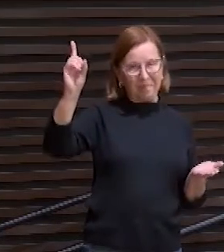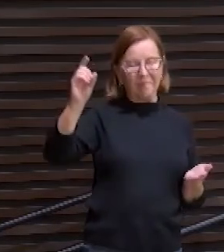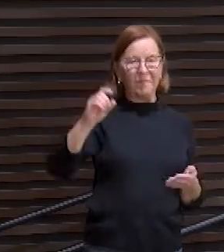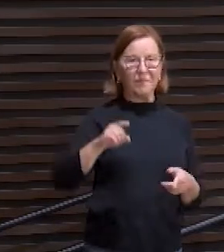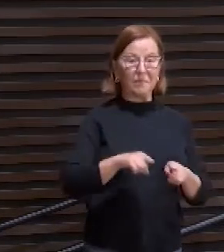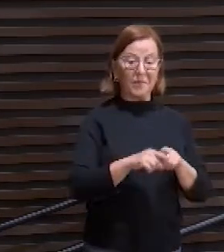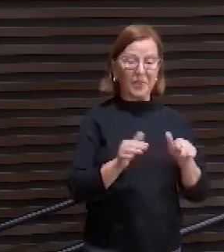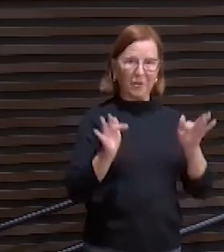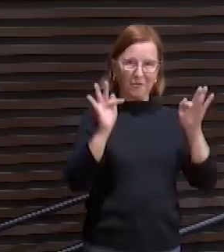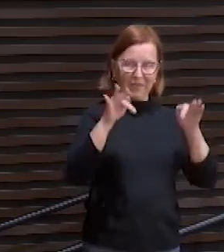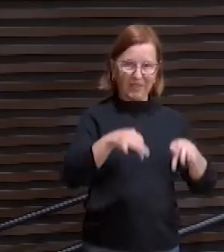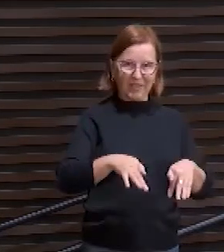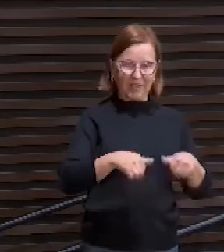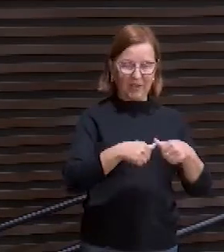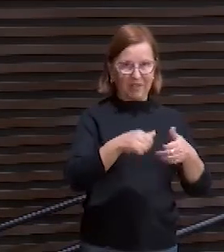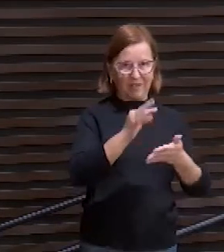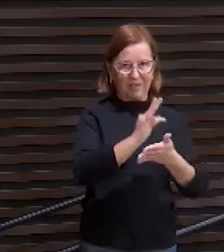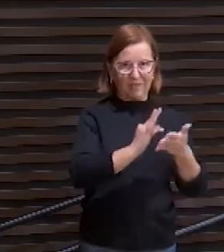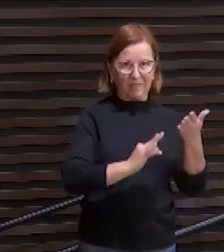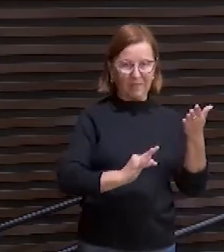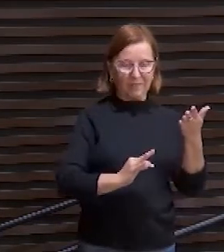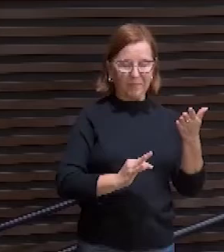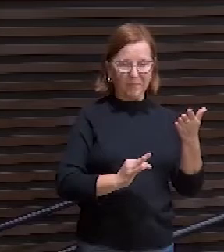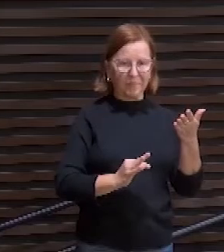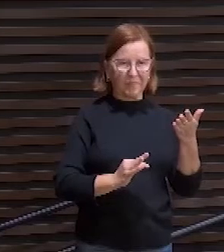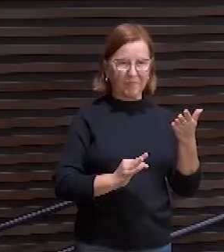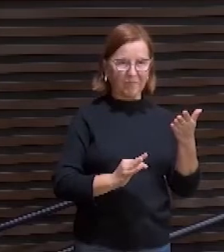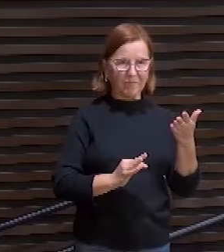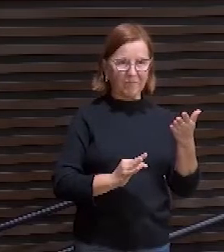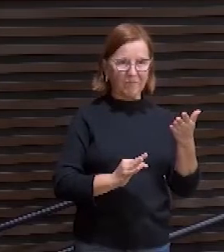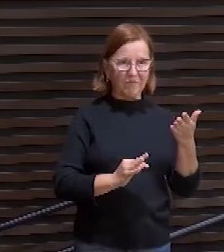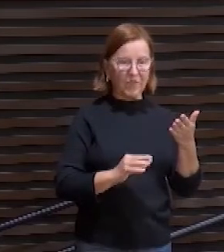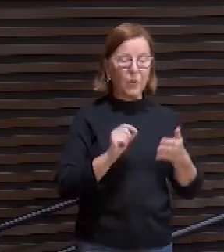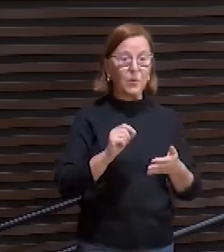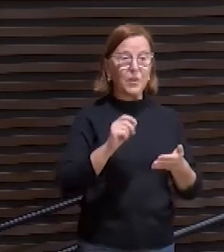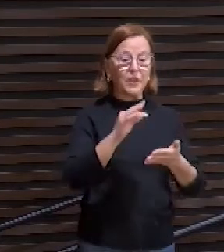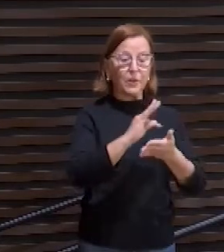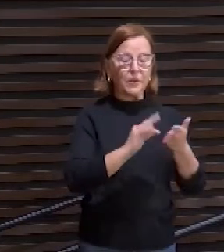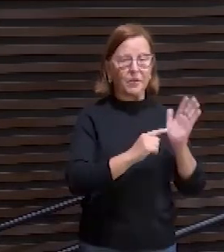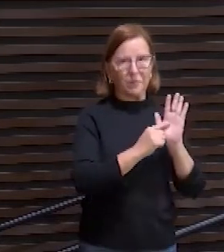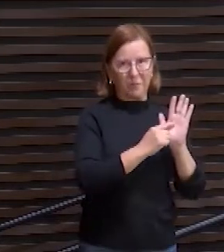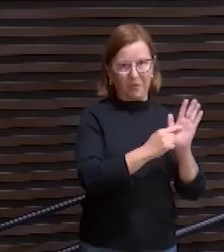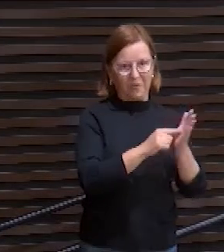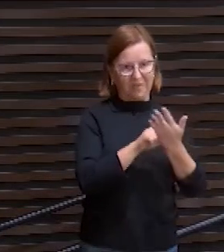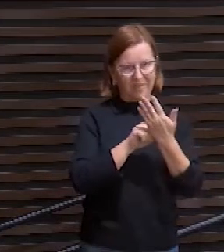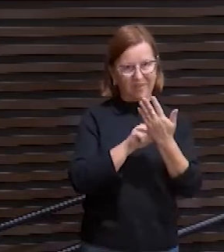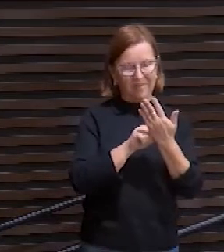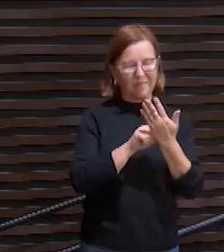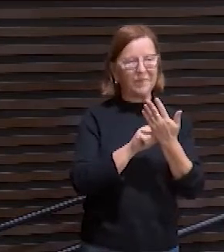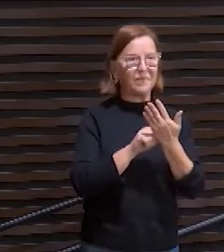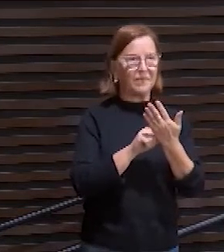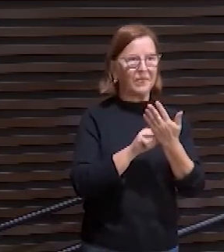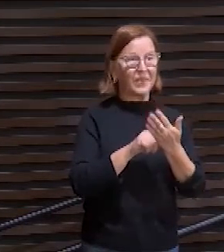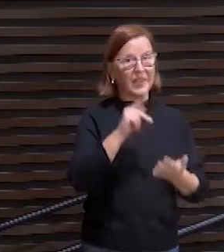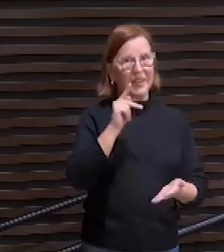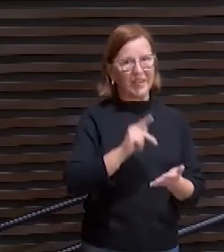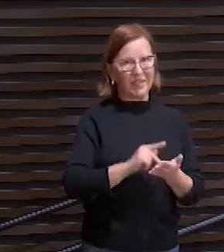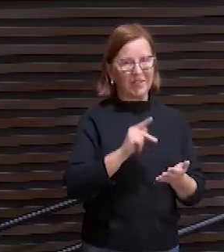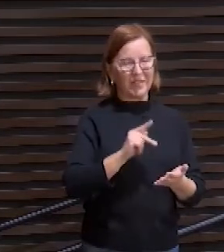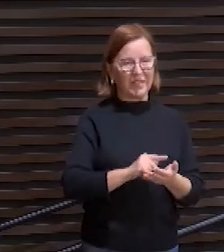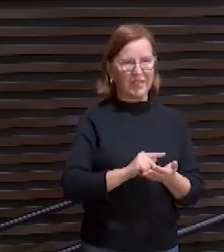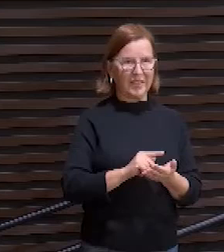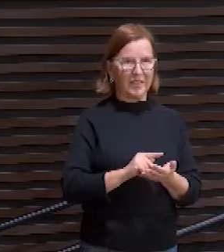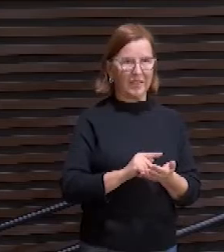Mas ao final dessa passagem, o que o texto vai nos mostrar é, na verdade,